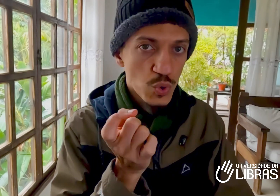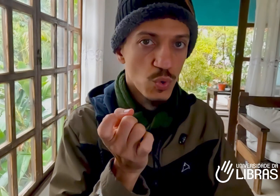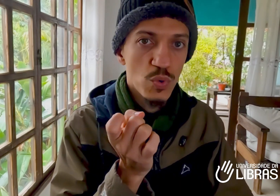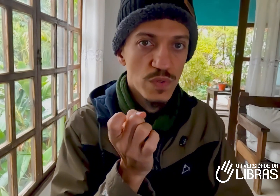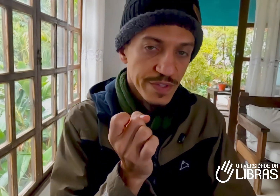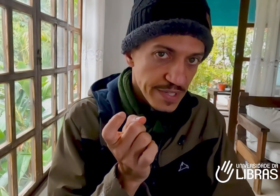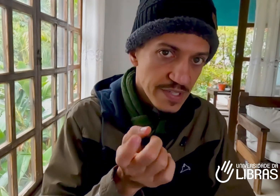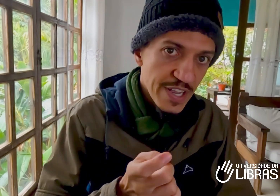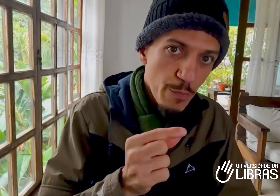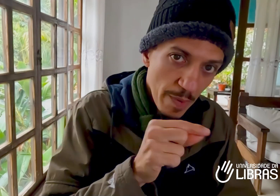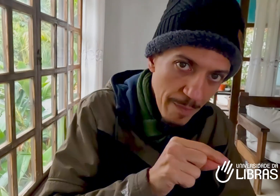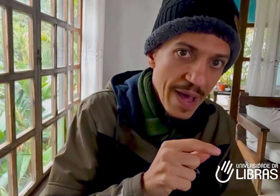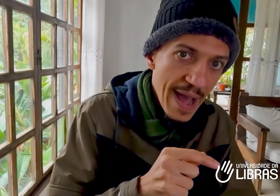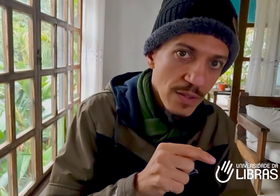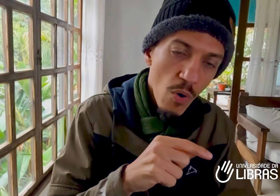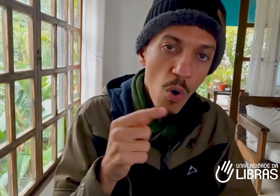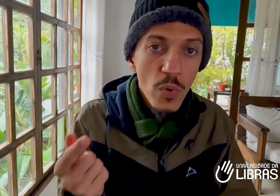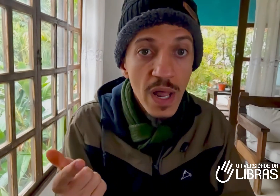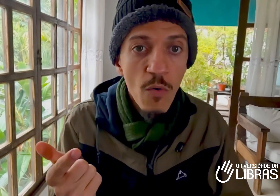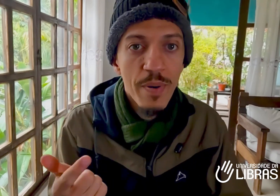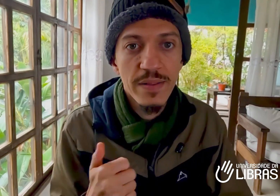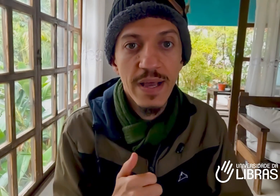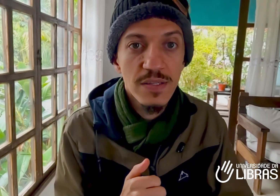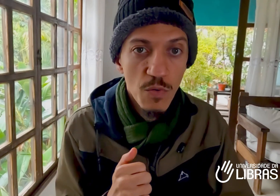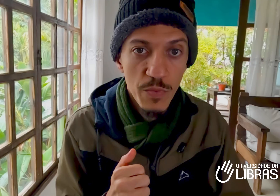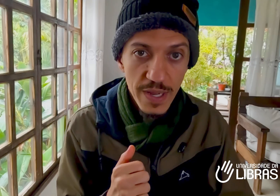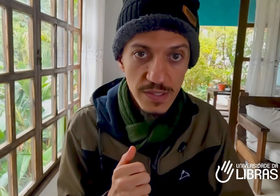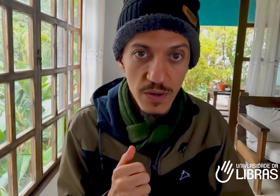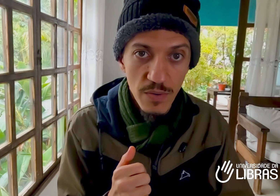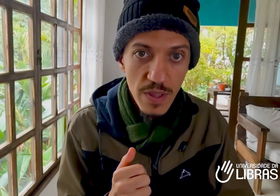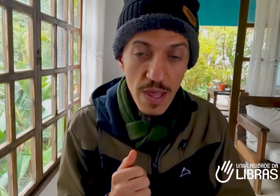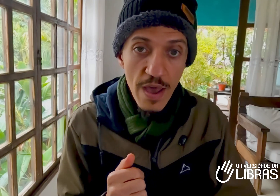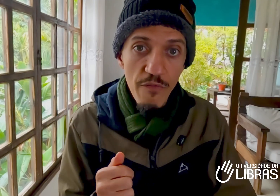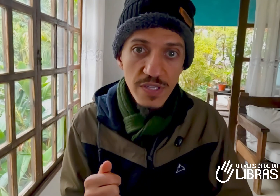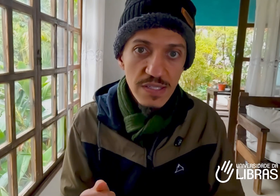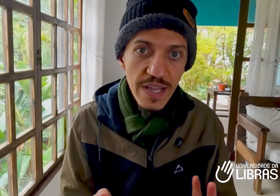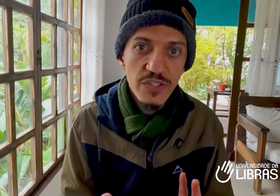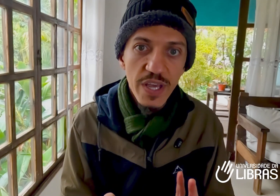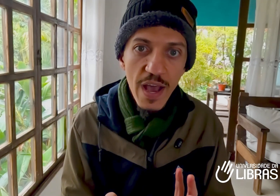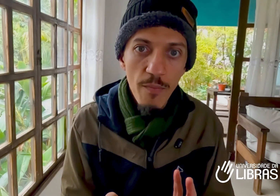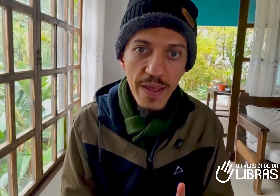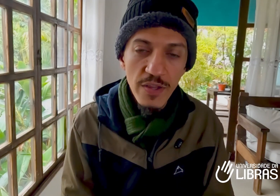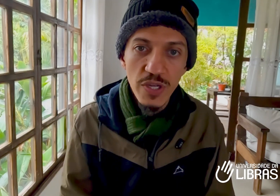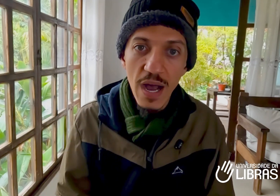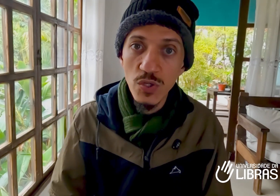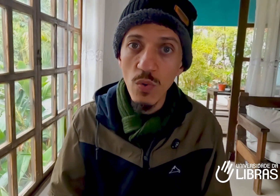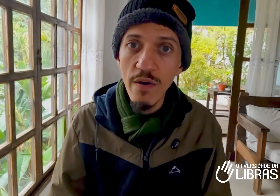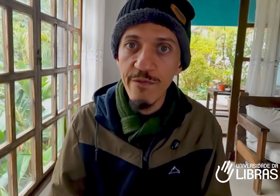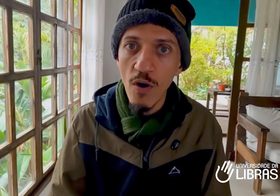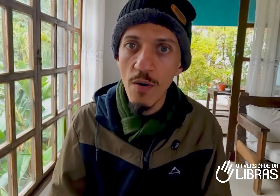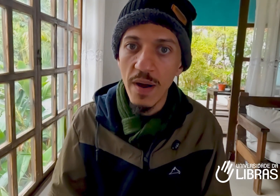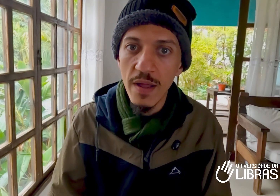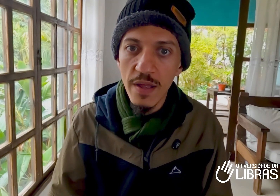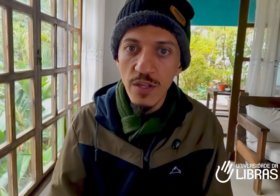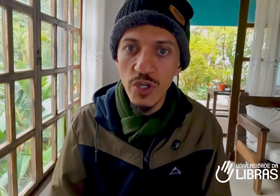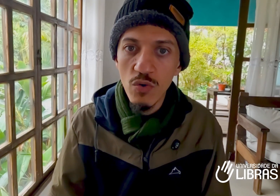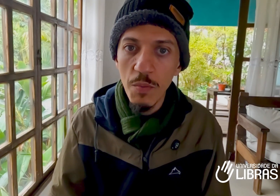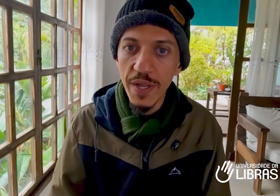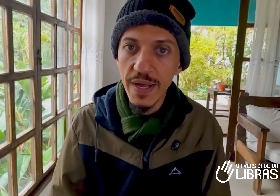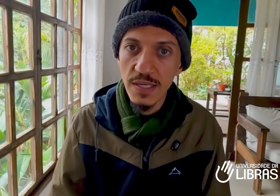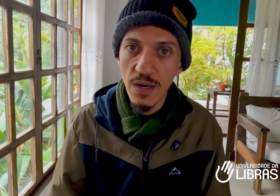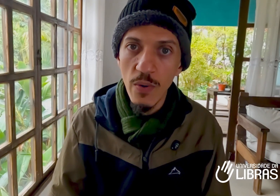com os surdos, você se sente preparado ou não para ter essa comunicação? Você sente que realmente a sua forma